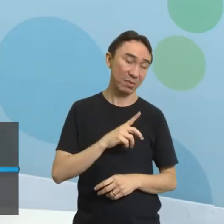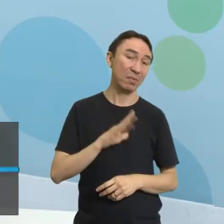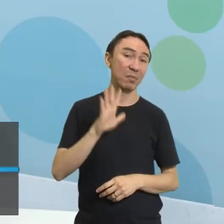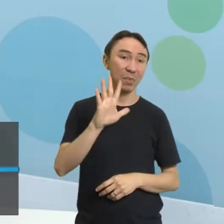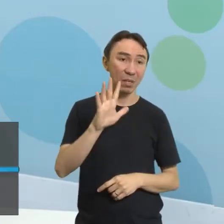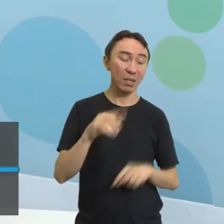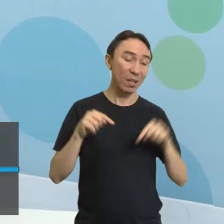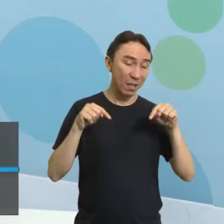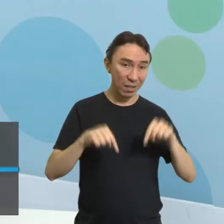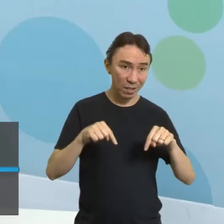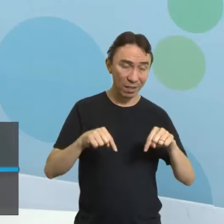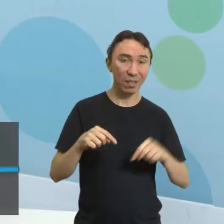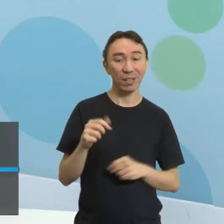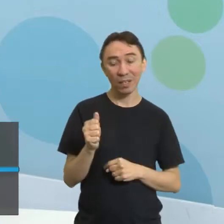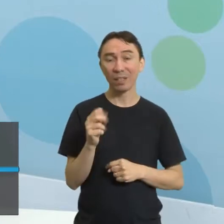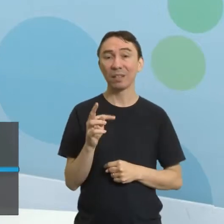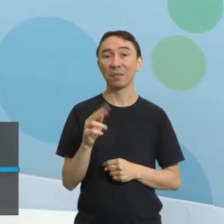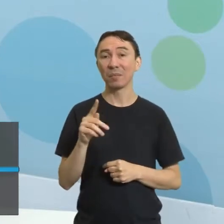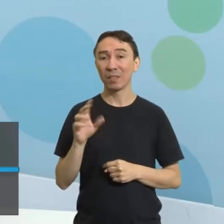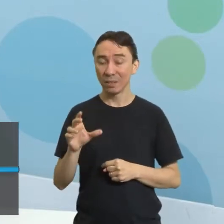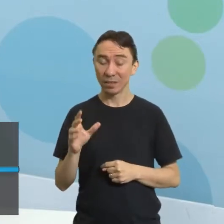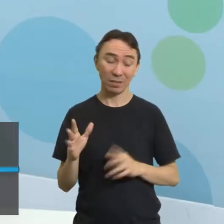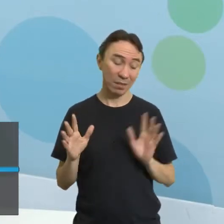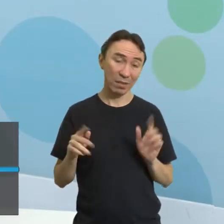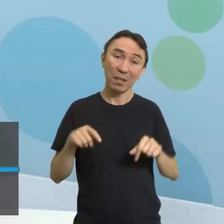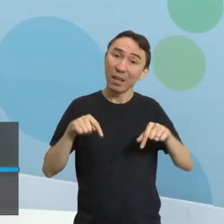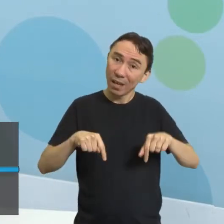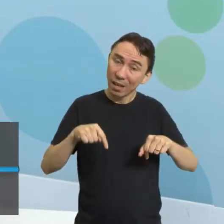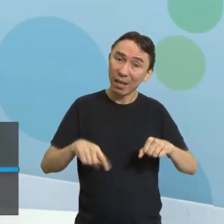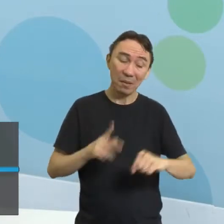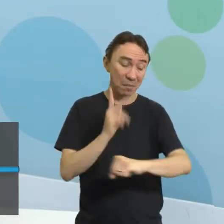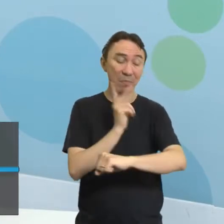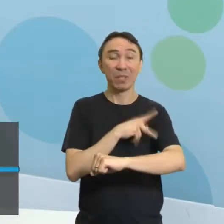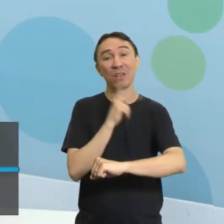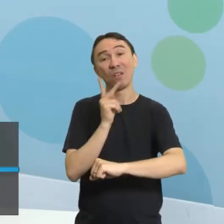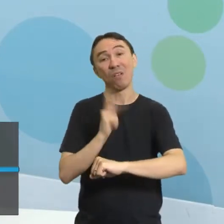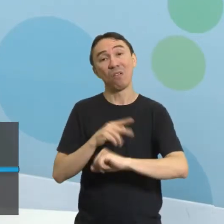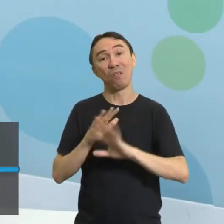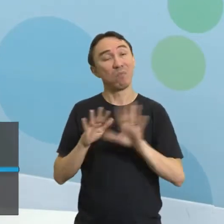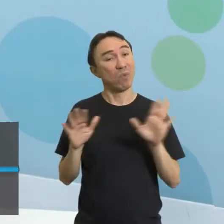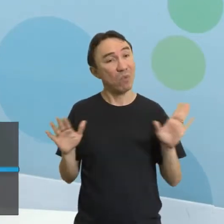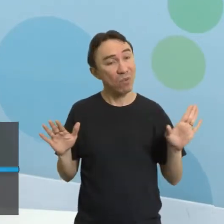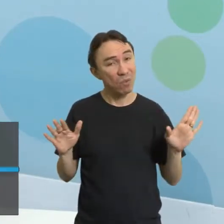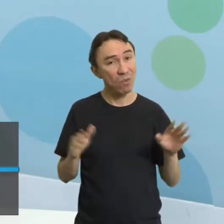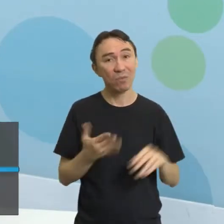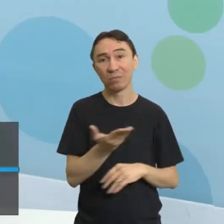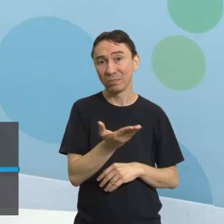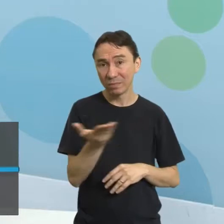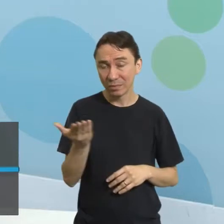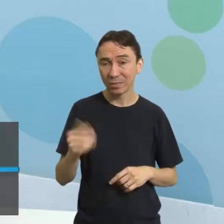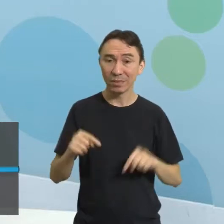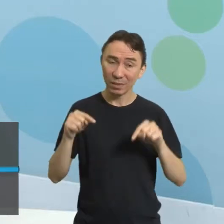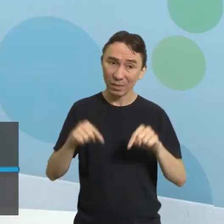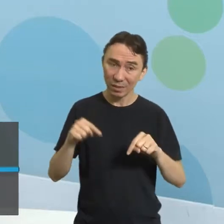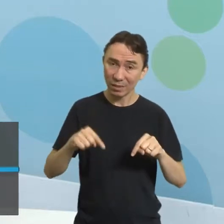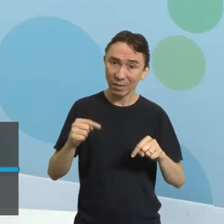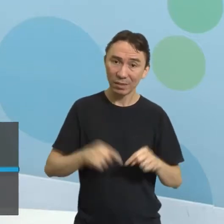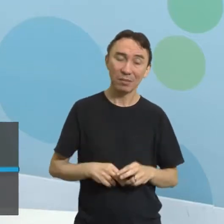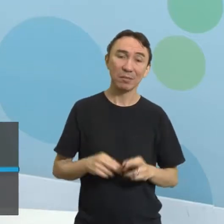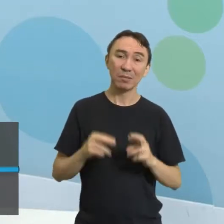formação pedagógica, né, professores? Vamos aqui agregar o conhecimento, o respeito,